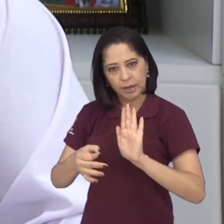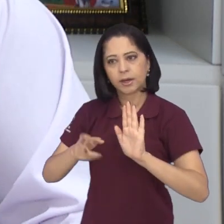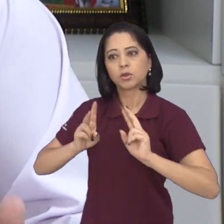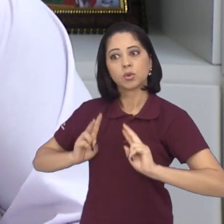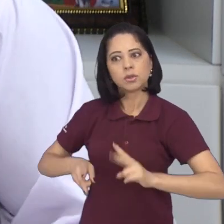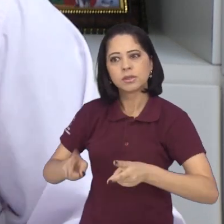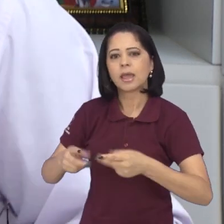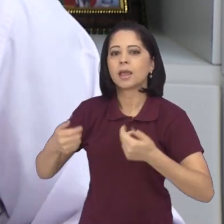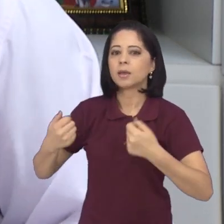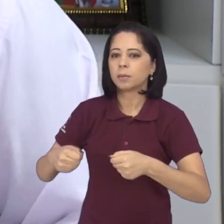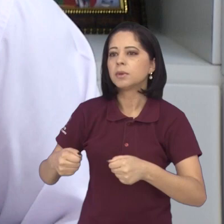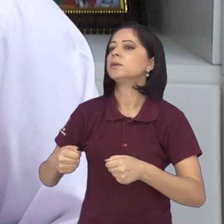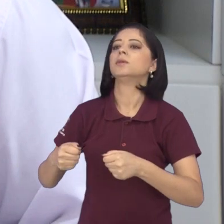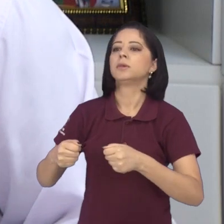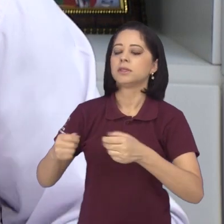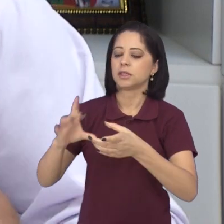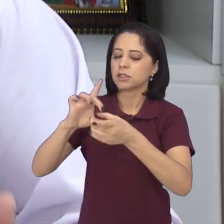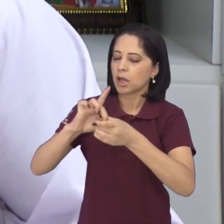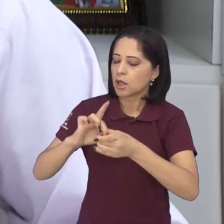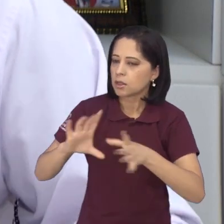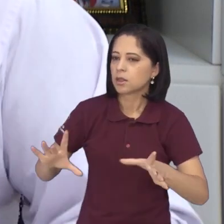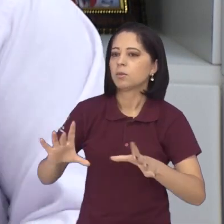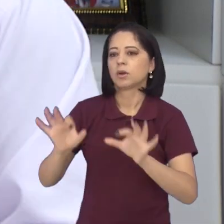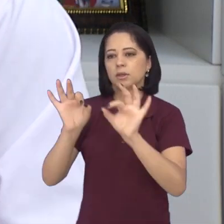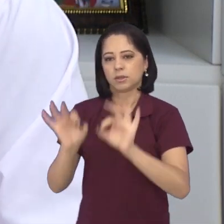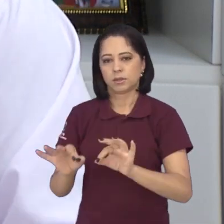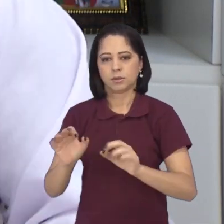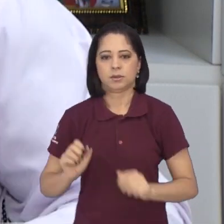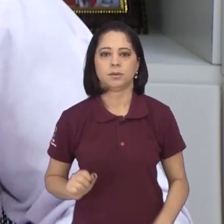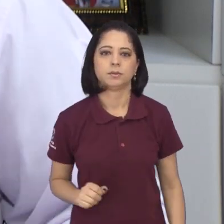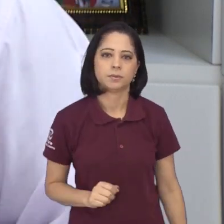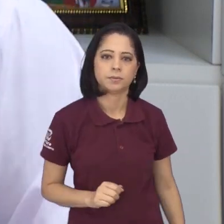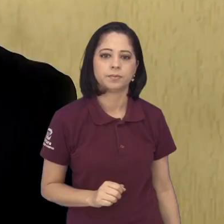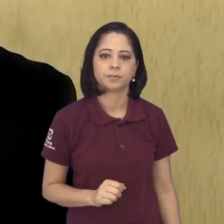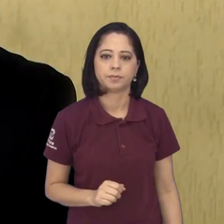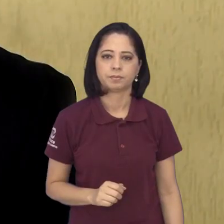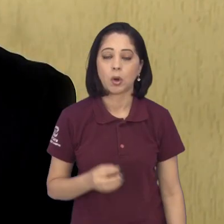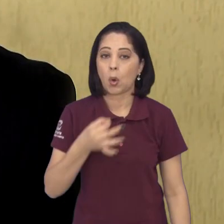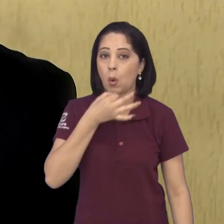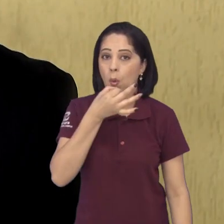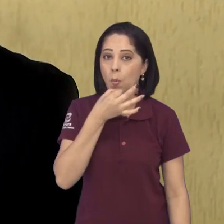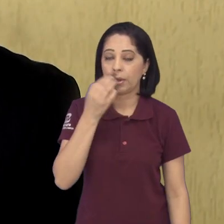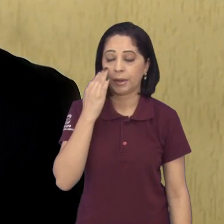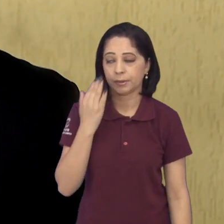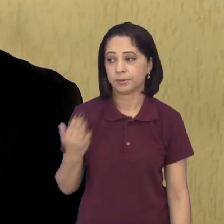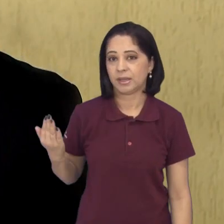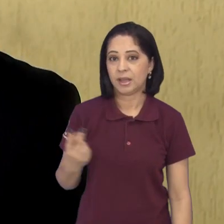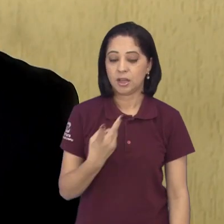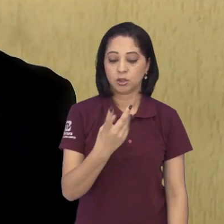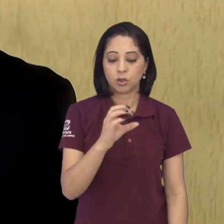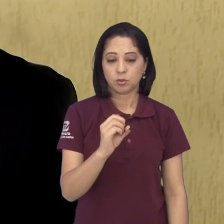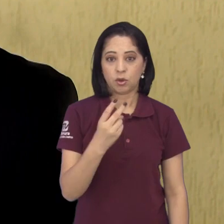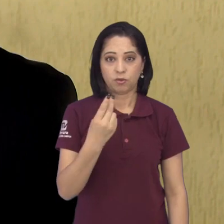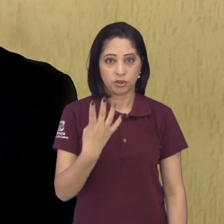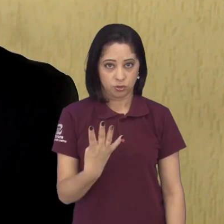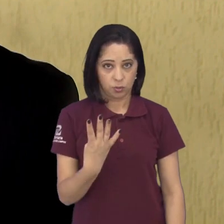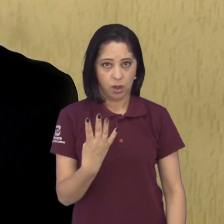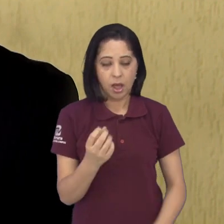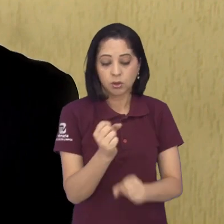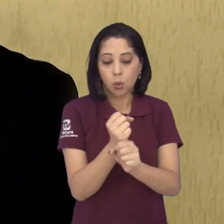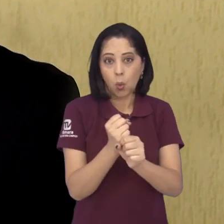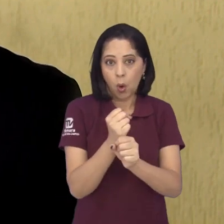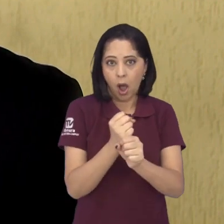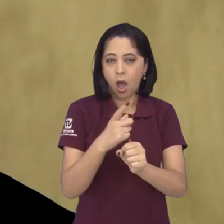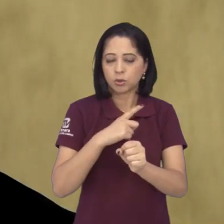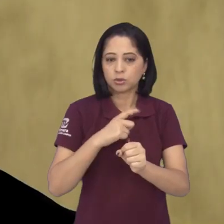sendo sempre gentil, sendo sempre republicano nas questões da política. Para esse especialista, 2024, por ser